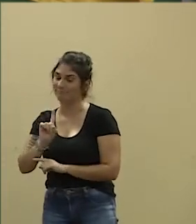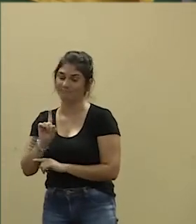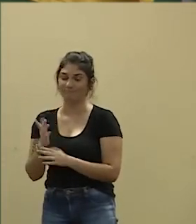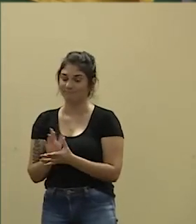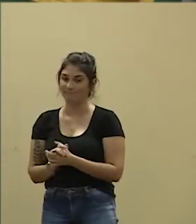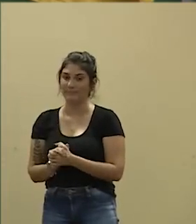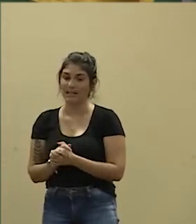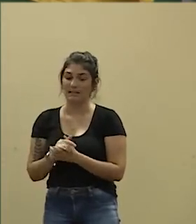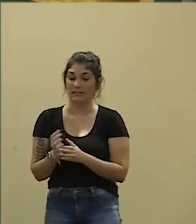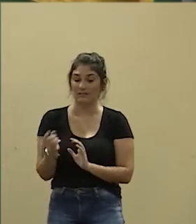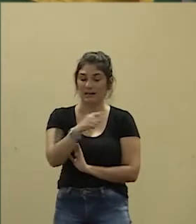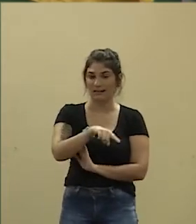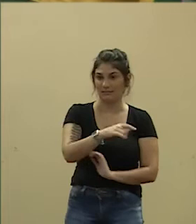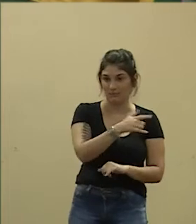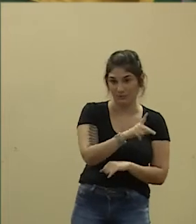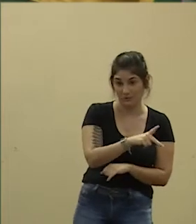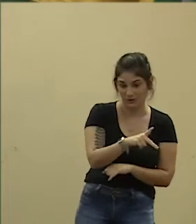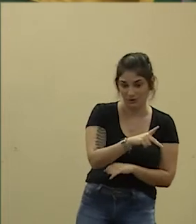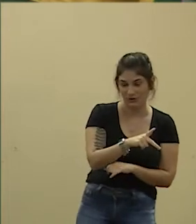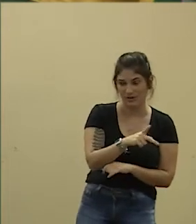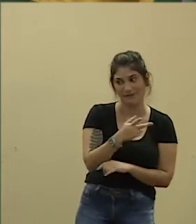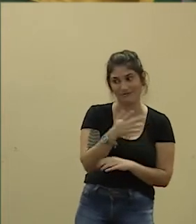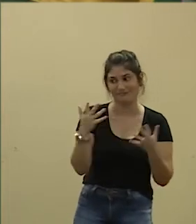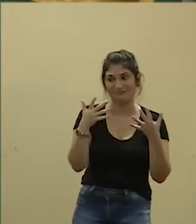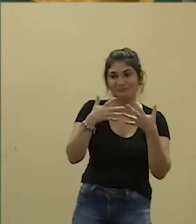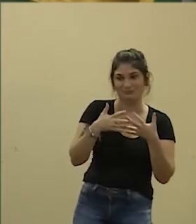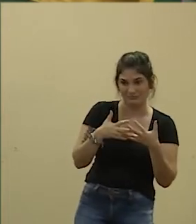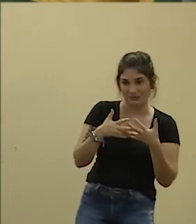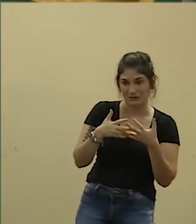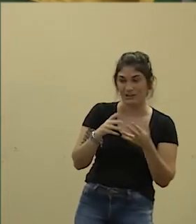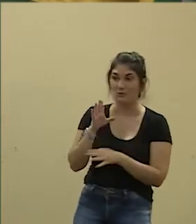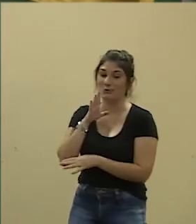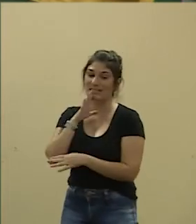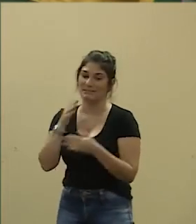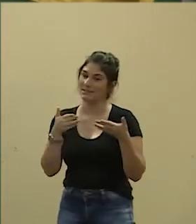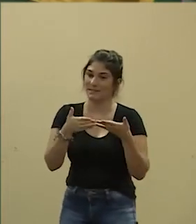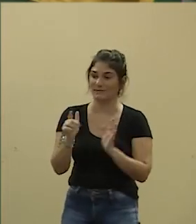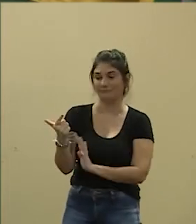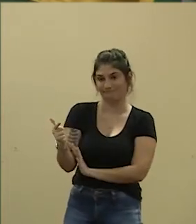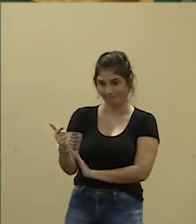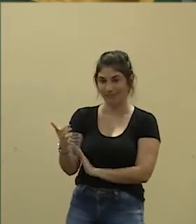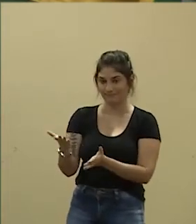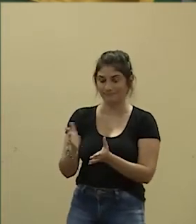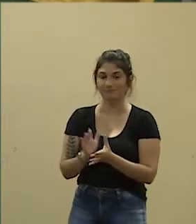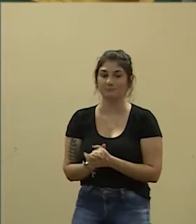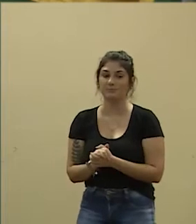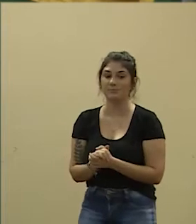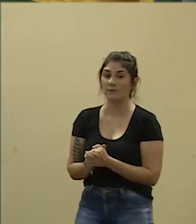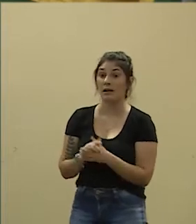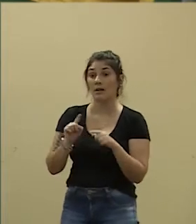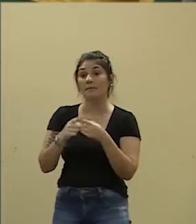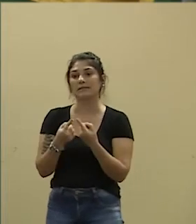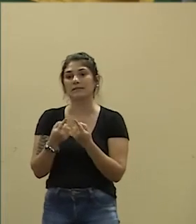então é se você tem a oportunidade de o brasil ter uma equipe trabalho né vai que você vai ganhar não tenho dúvida disso mas também algumas coisas que a gente